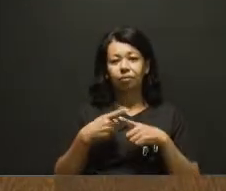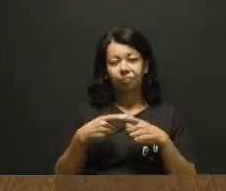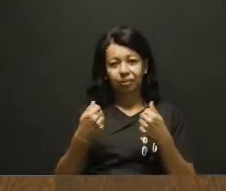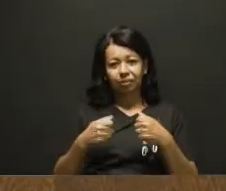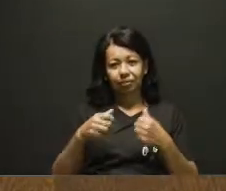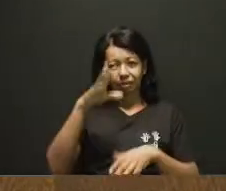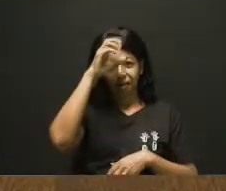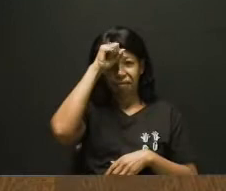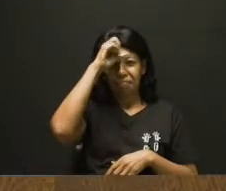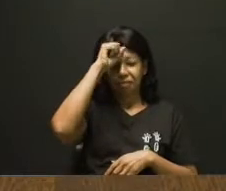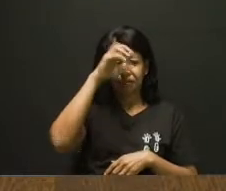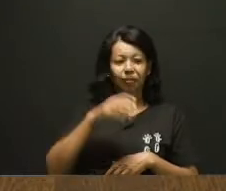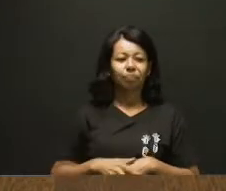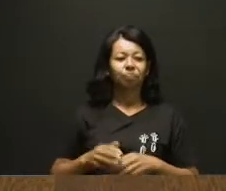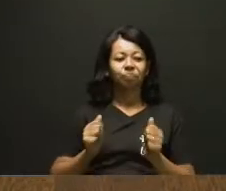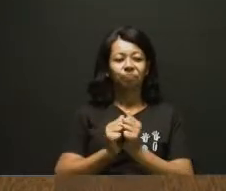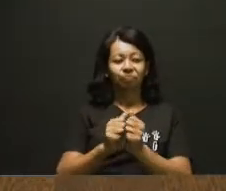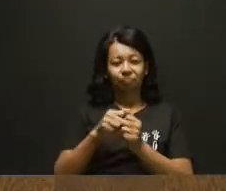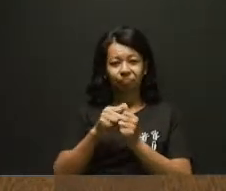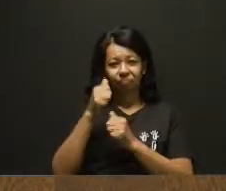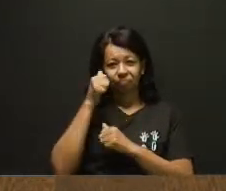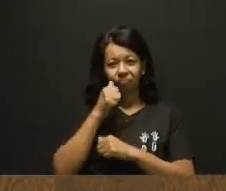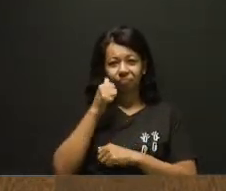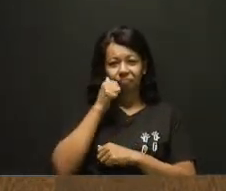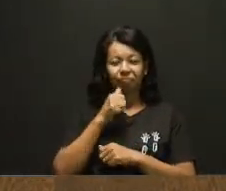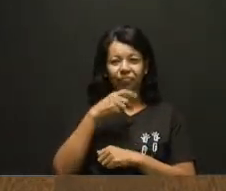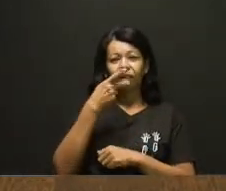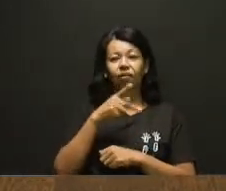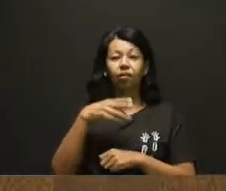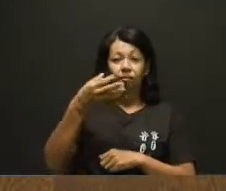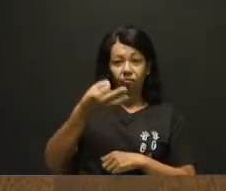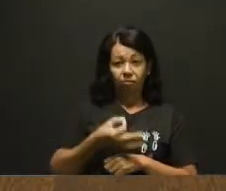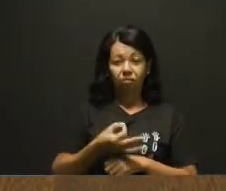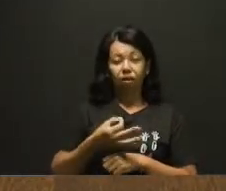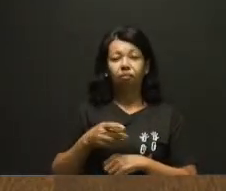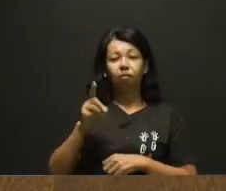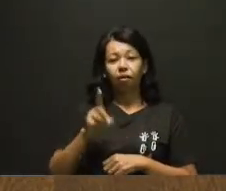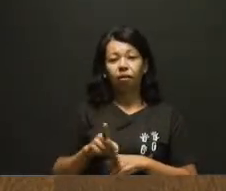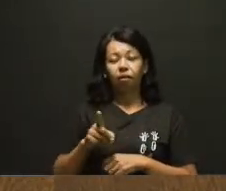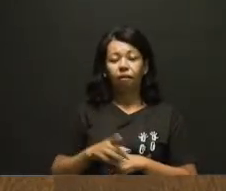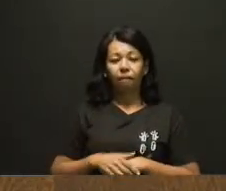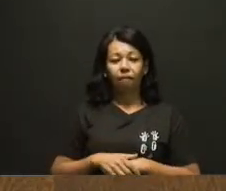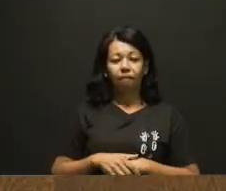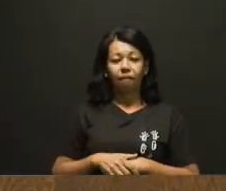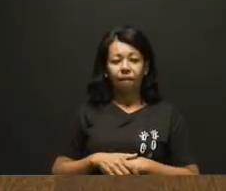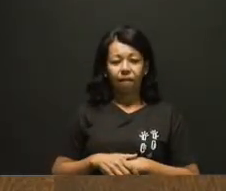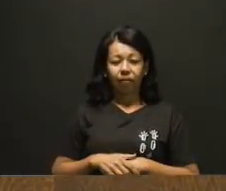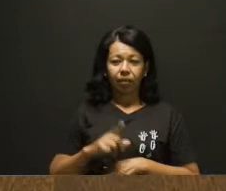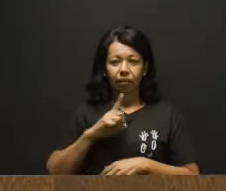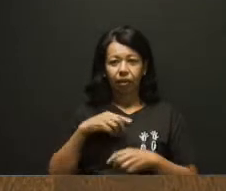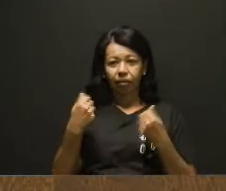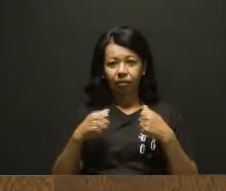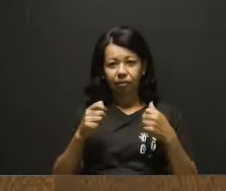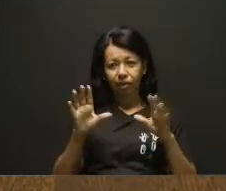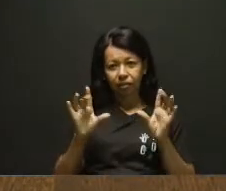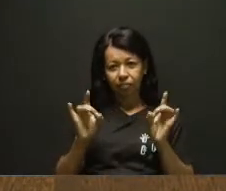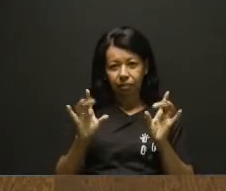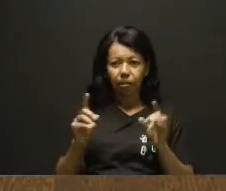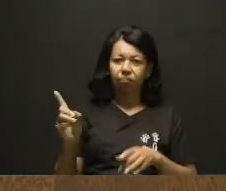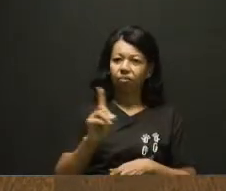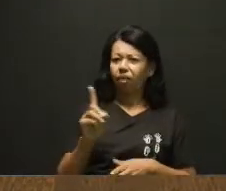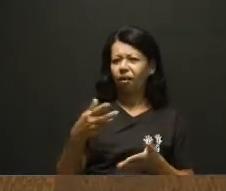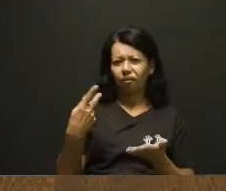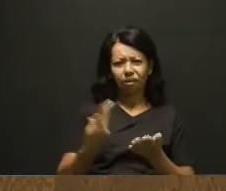mas a minha esposa jogo é uma mensagem para ela que ela falava na o certo é portador de necessidade especial auê vão ver que me corrigir não só é errado